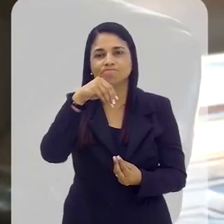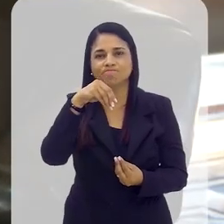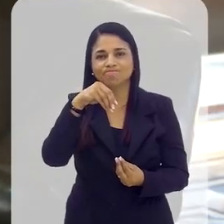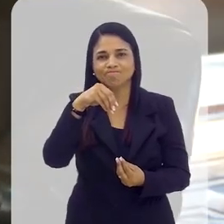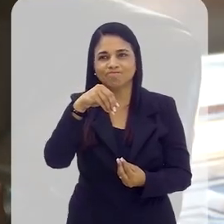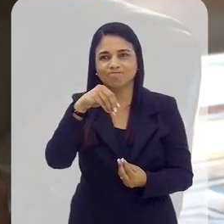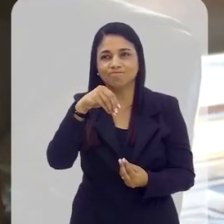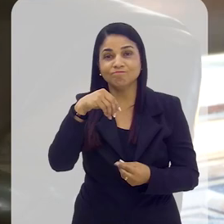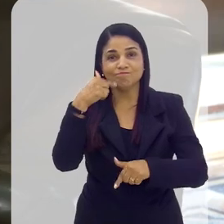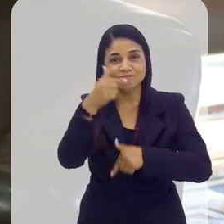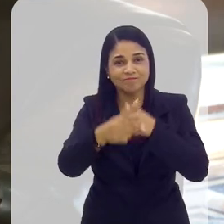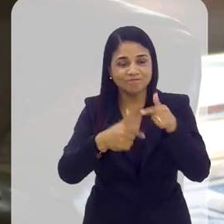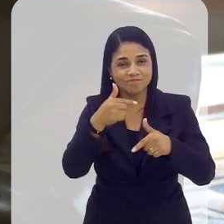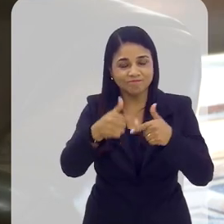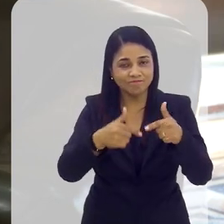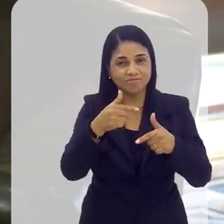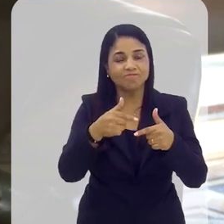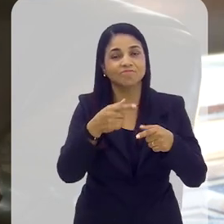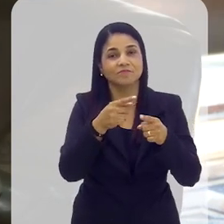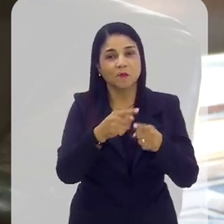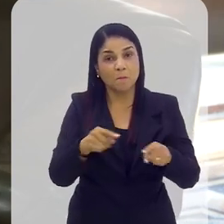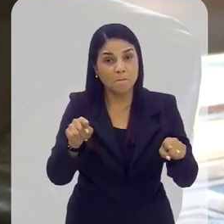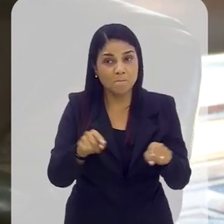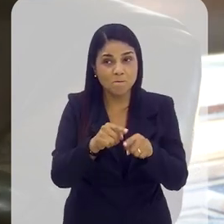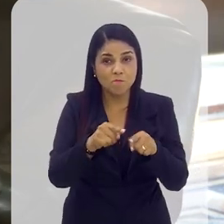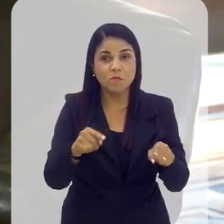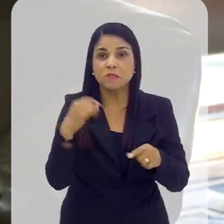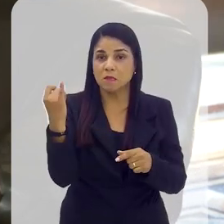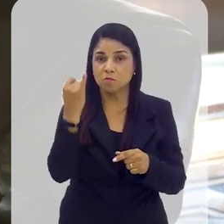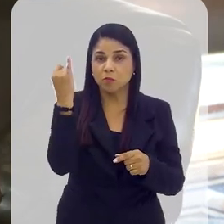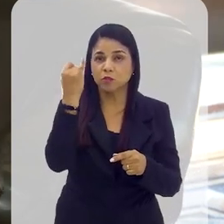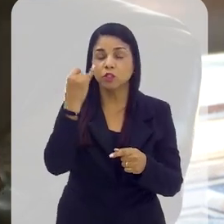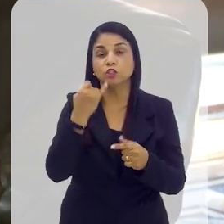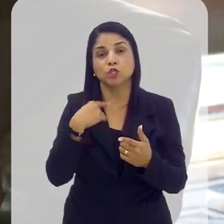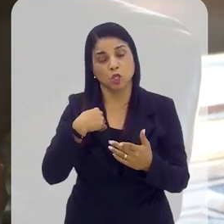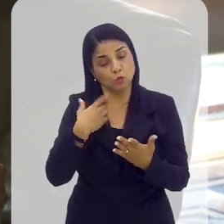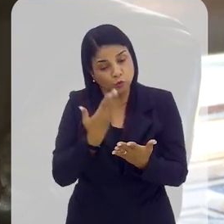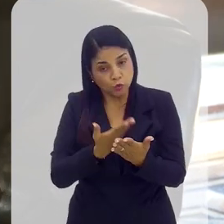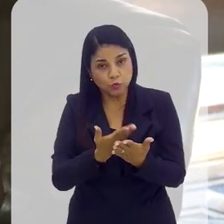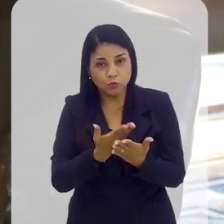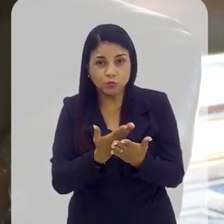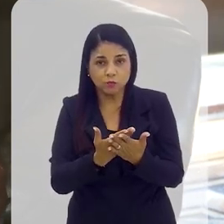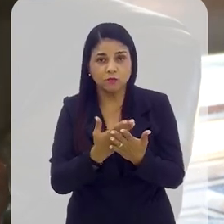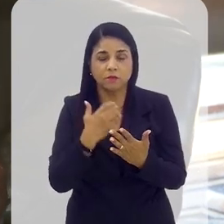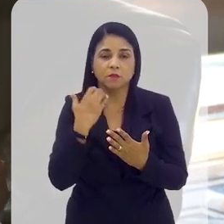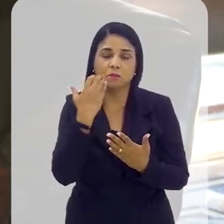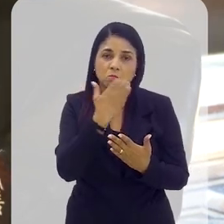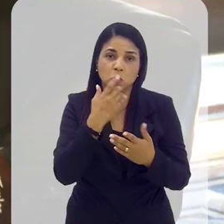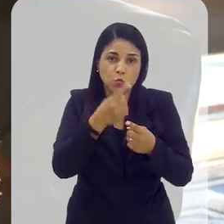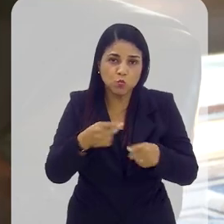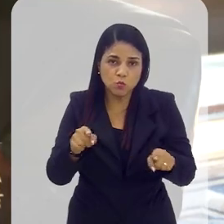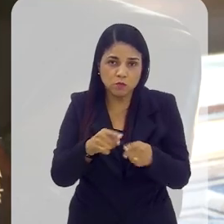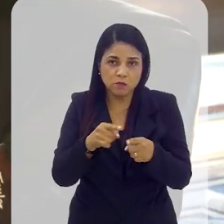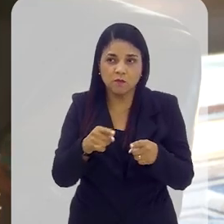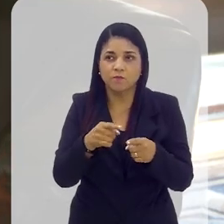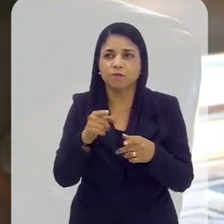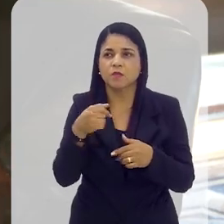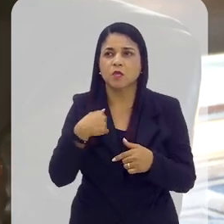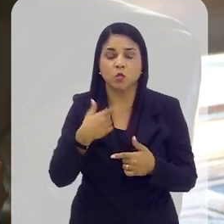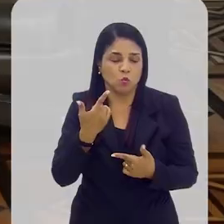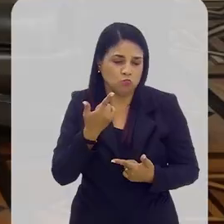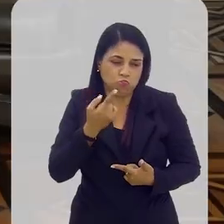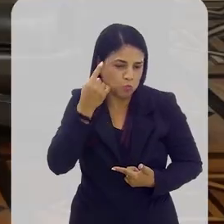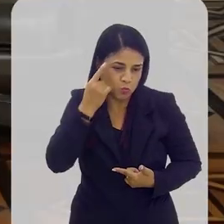pessoas são musicais. Então, o trabalho de musicalização, ele é muito importante, né? Cláudio, depois eu fui estudar um pouquinho, né, também. Porque tem que estudar. Eu não